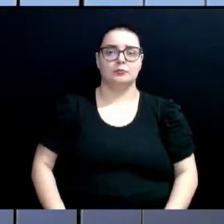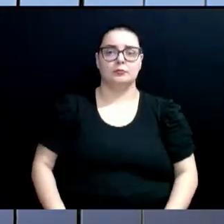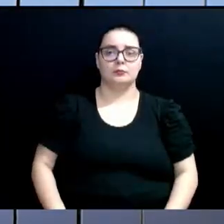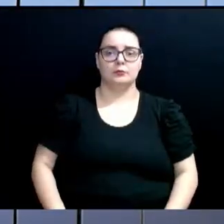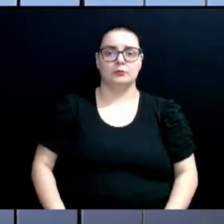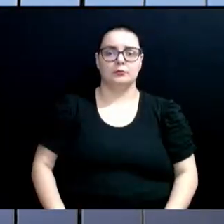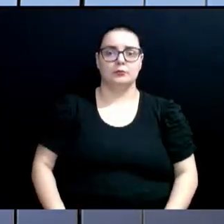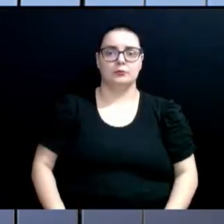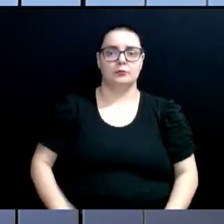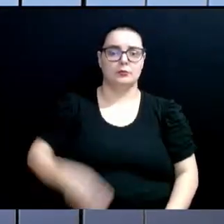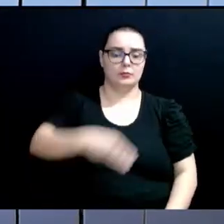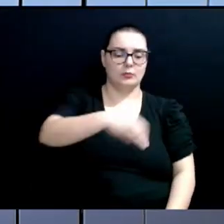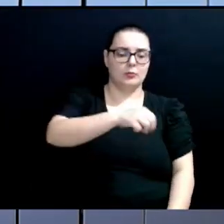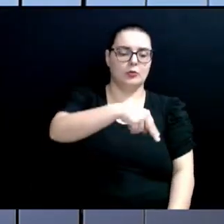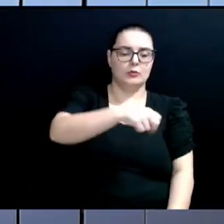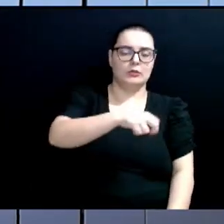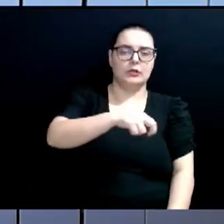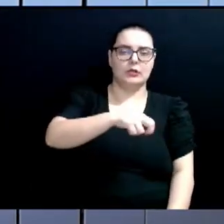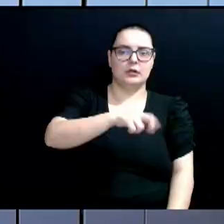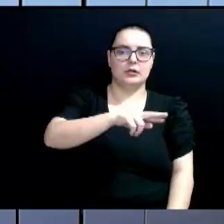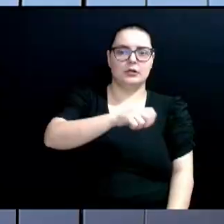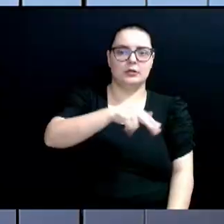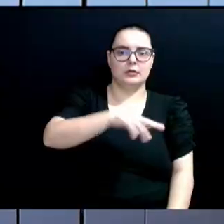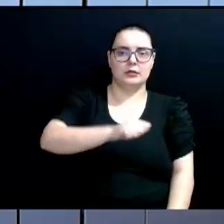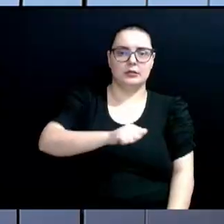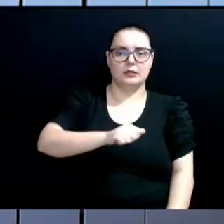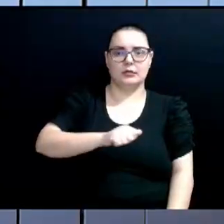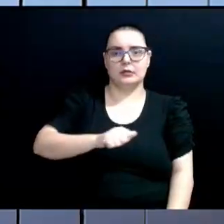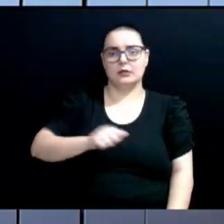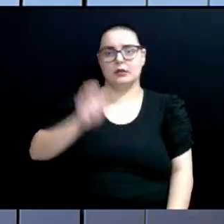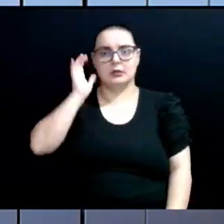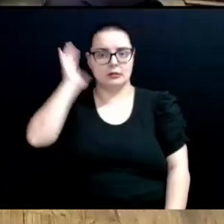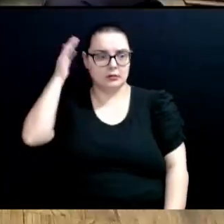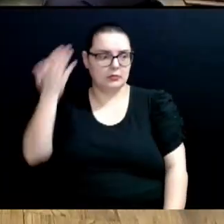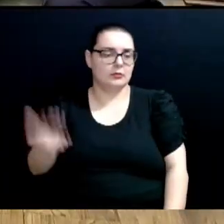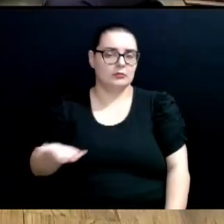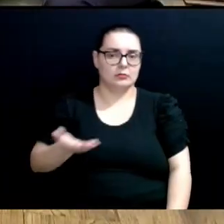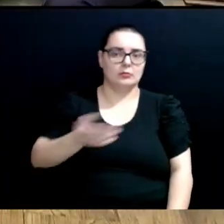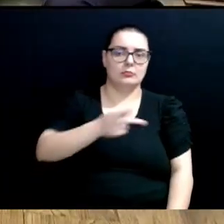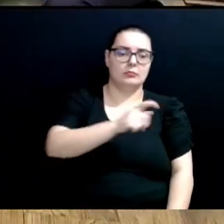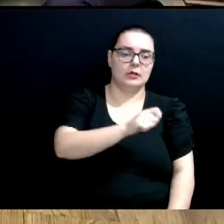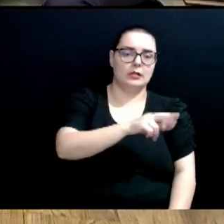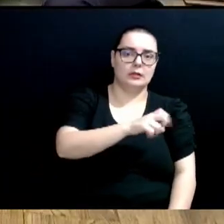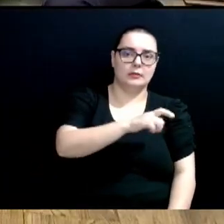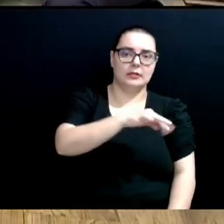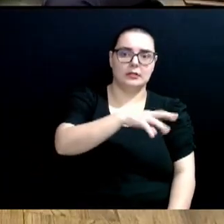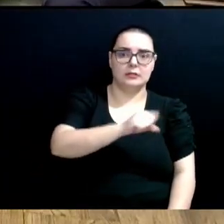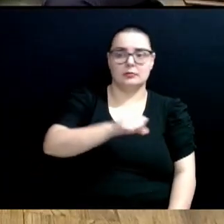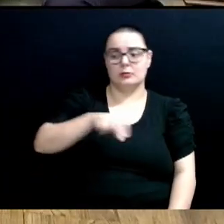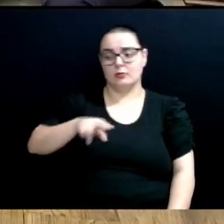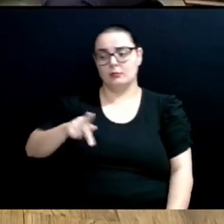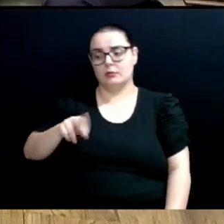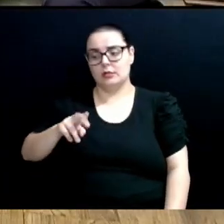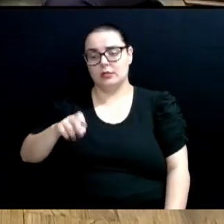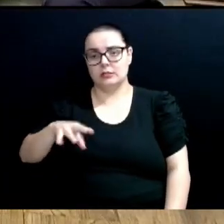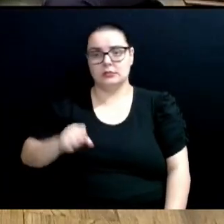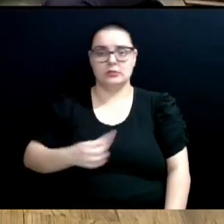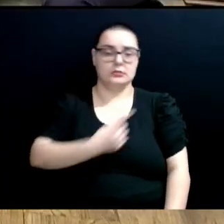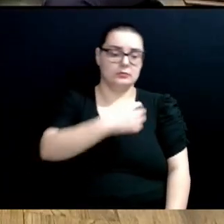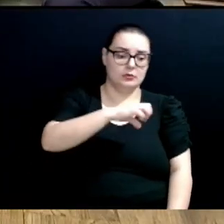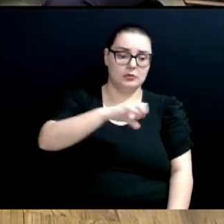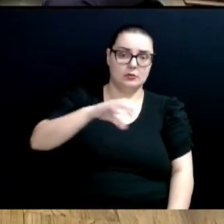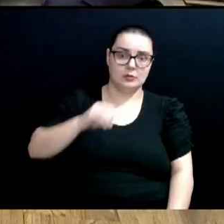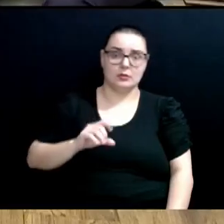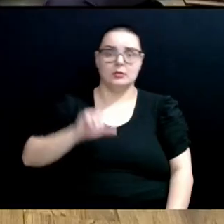monarquia ou república, parlamentarismo ou presidencialismo, isso foi nos anos 90. Depois, outro grande referendo foi